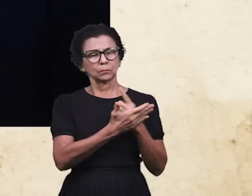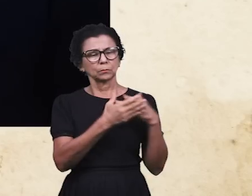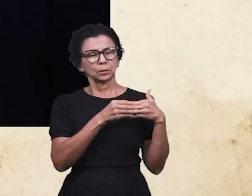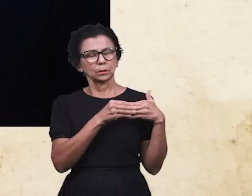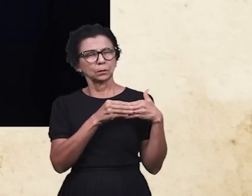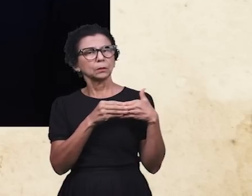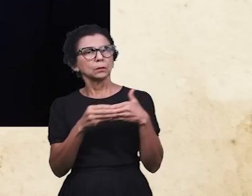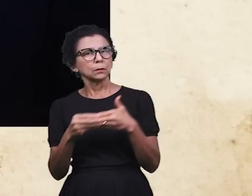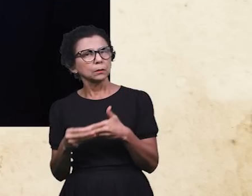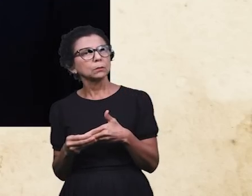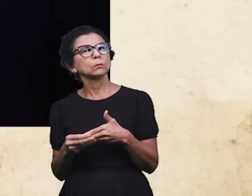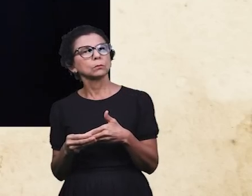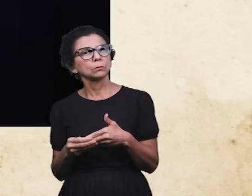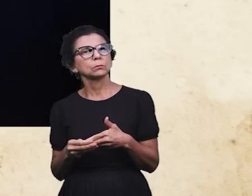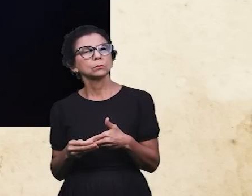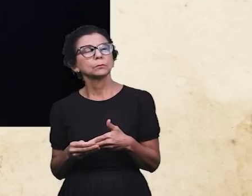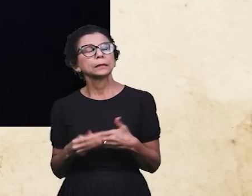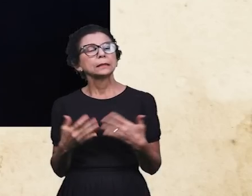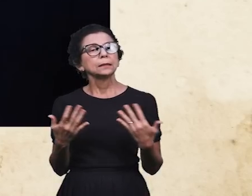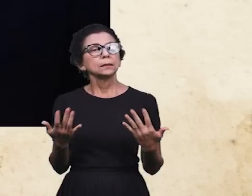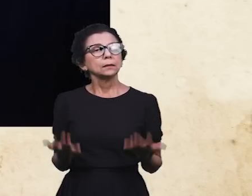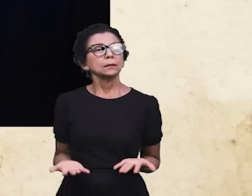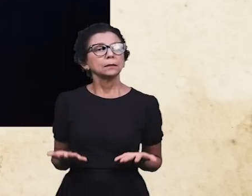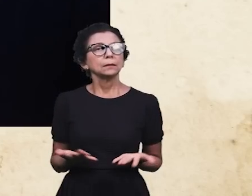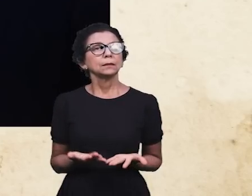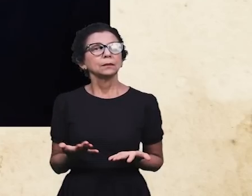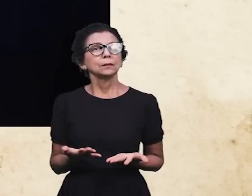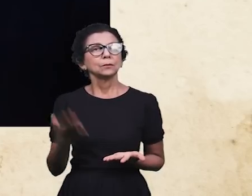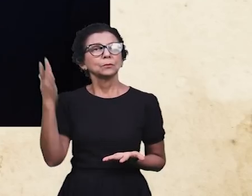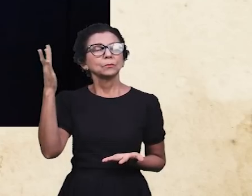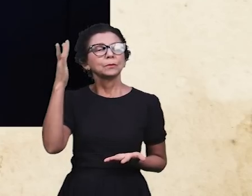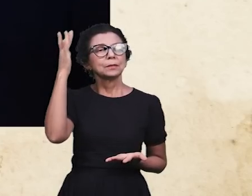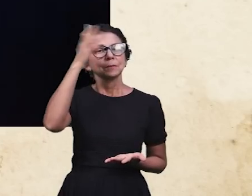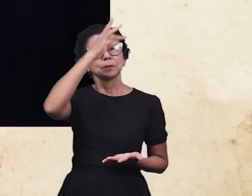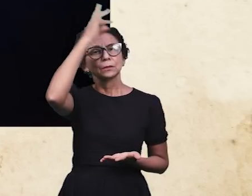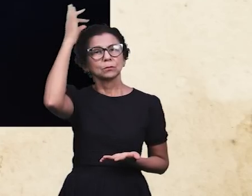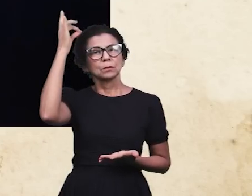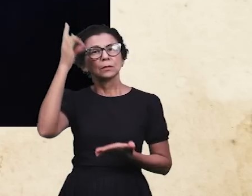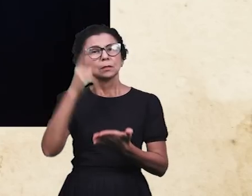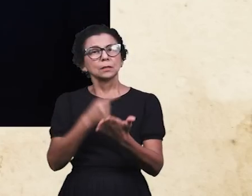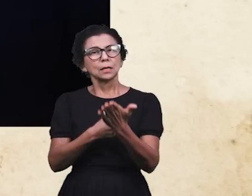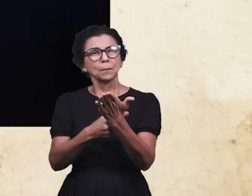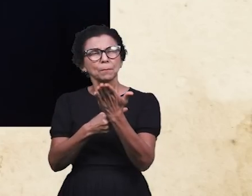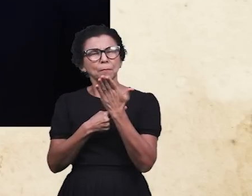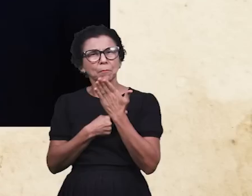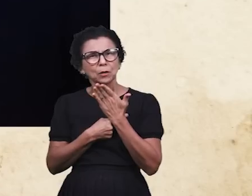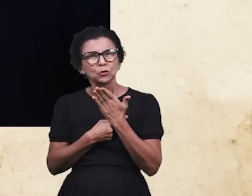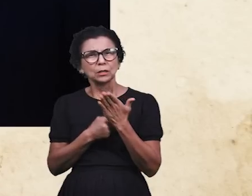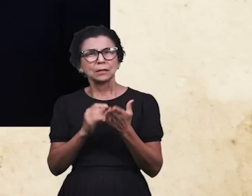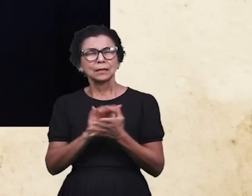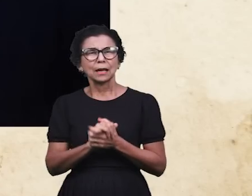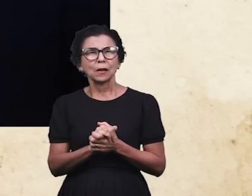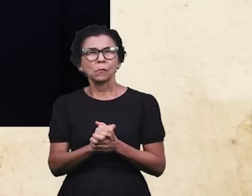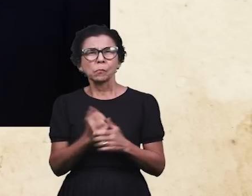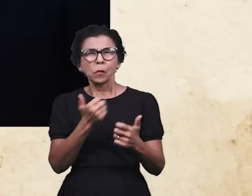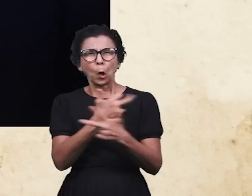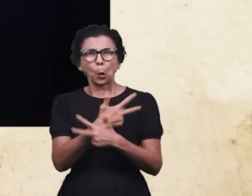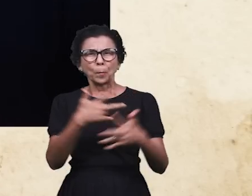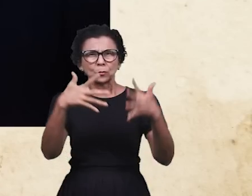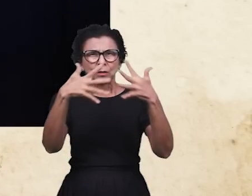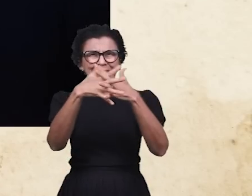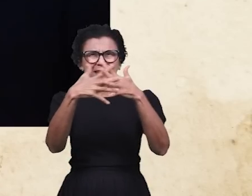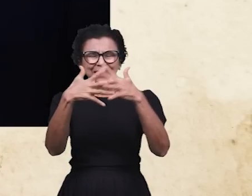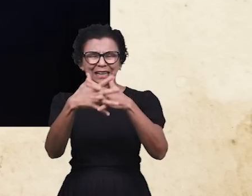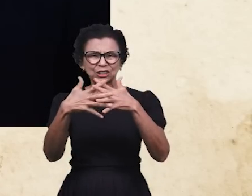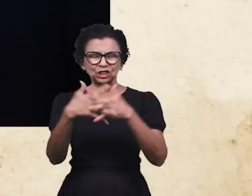guiando, e o Espírito Santo ia me ajudar a mover peças dentro da universidade.